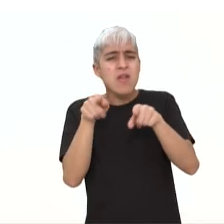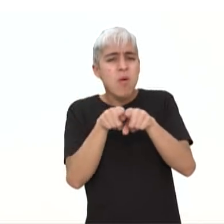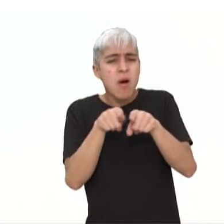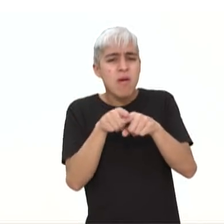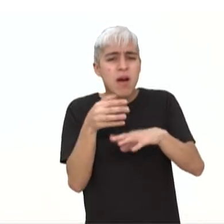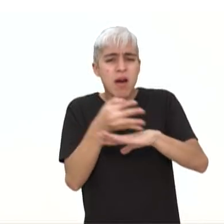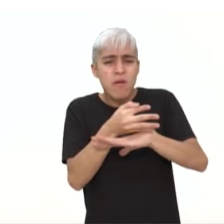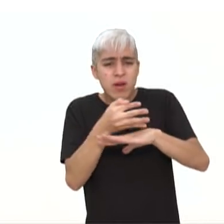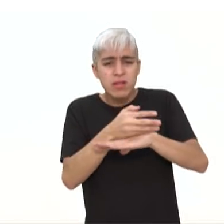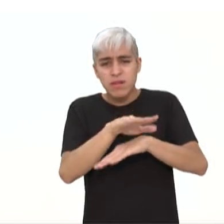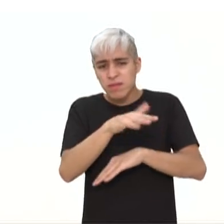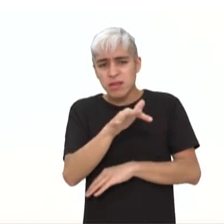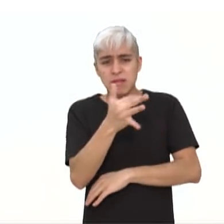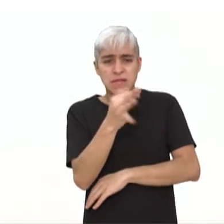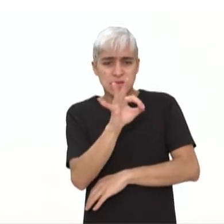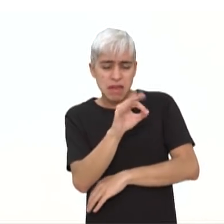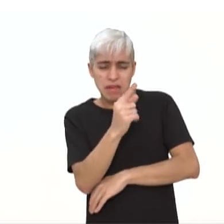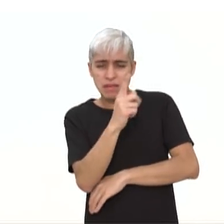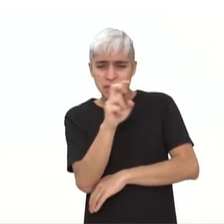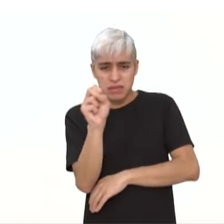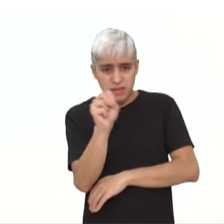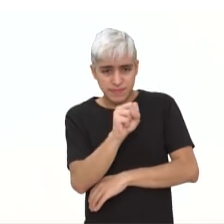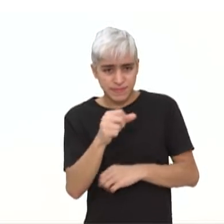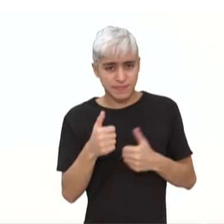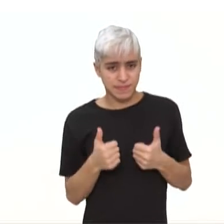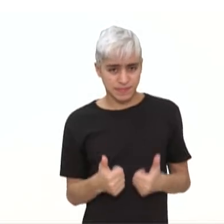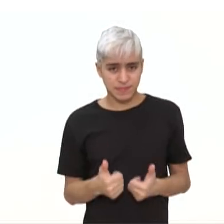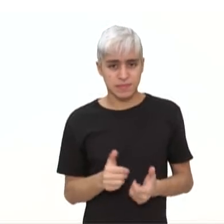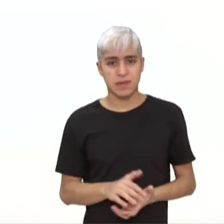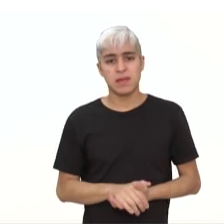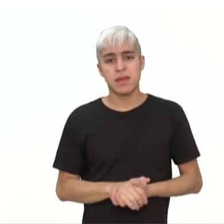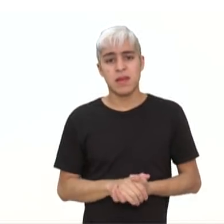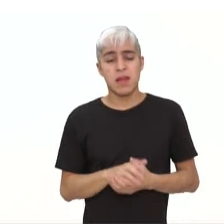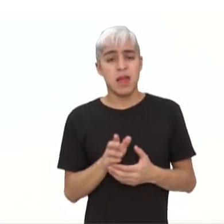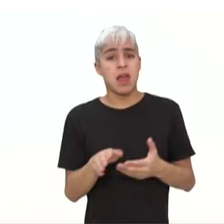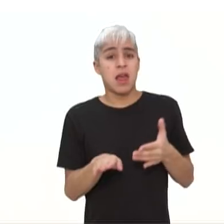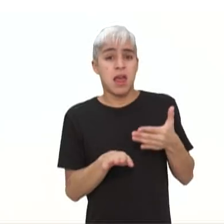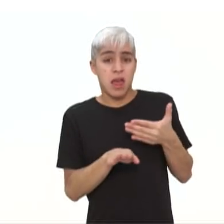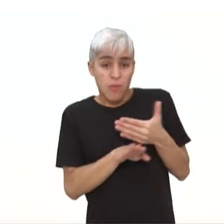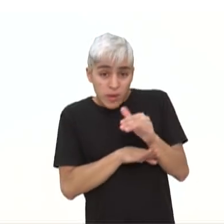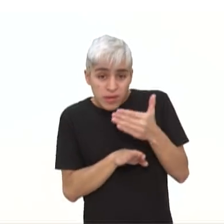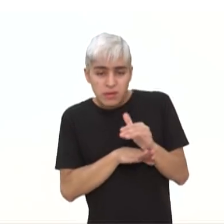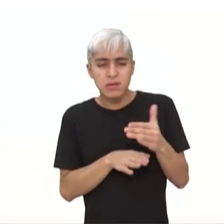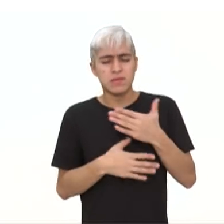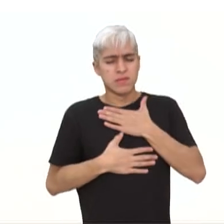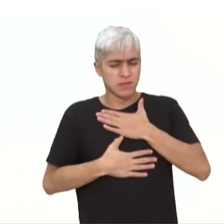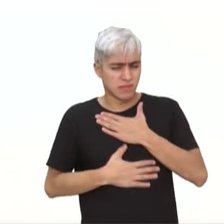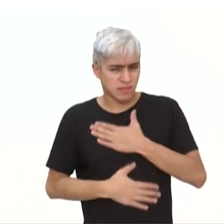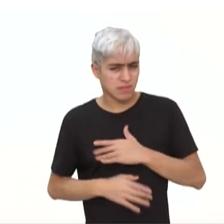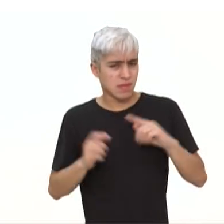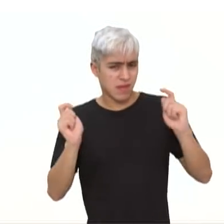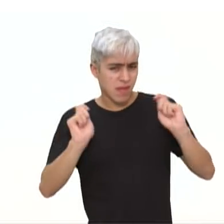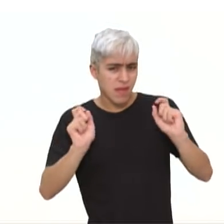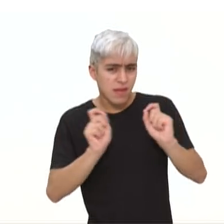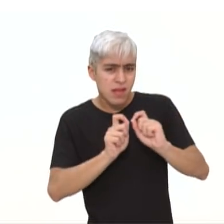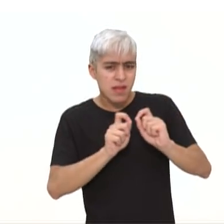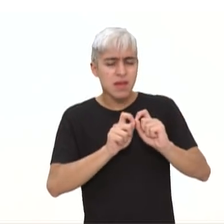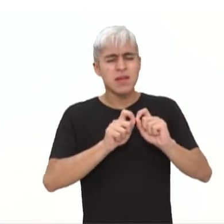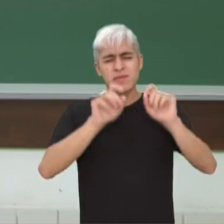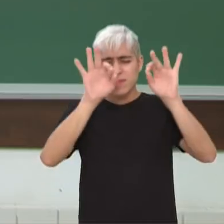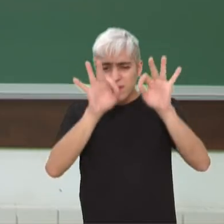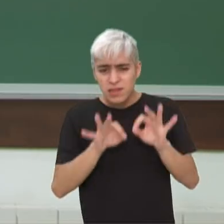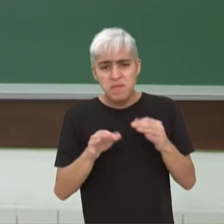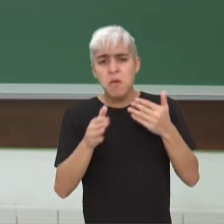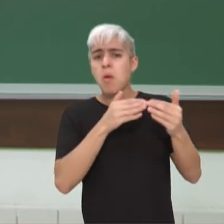por aproximadamente ali uns 10, 15 segundinhos. Tudo bem? É um exercício bem tranquilo de ser feito. Eu tenho certeza que qualquer pessoa